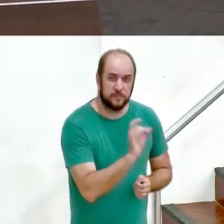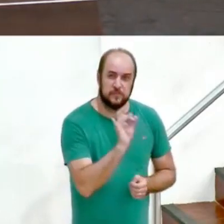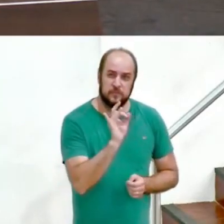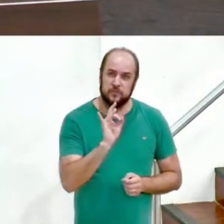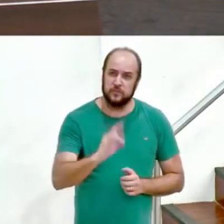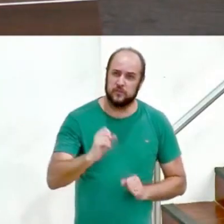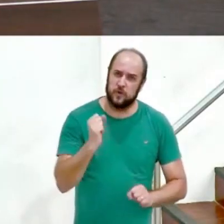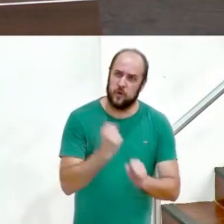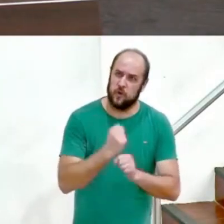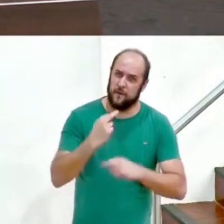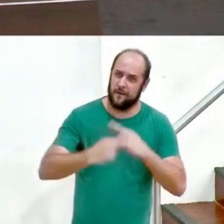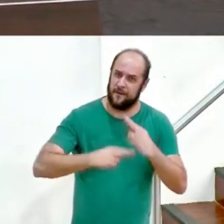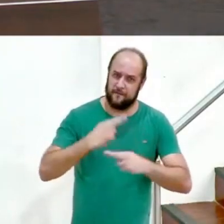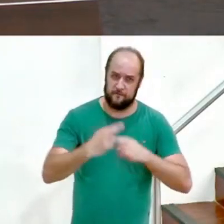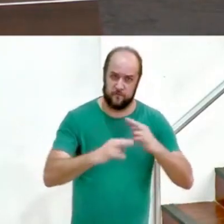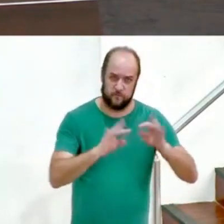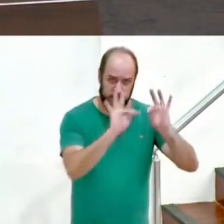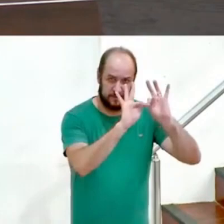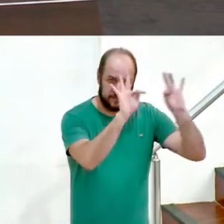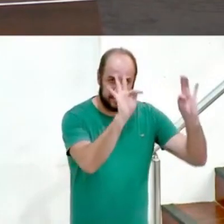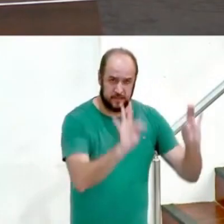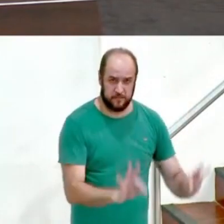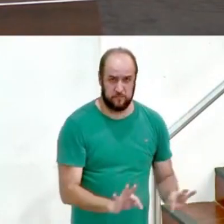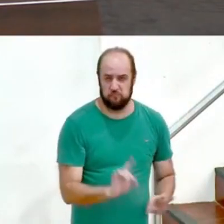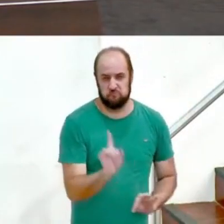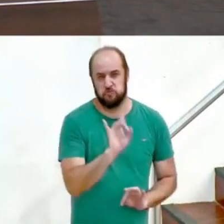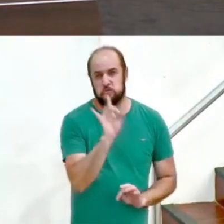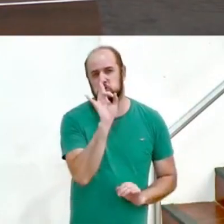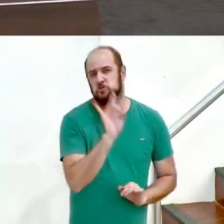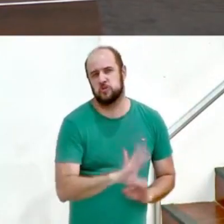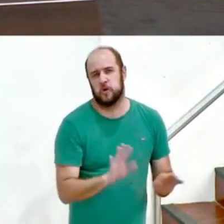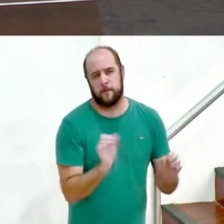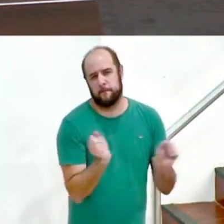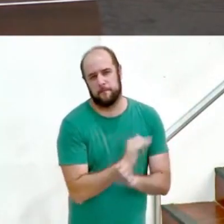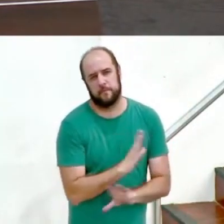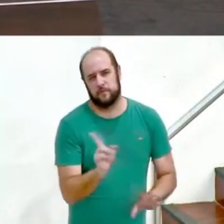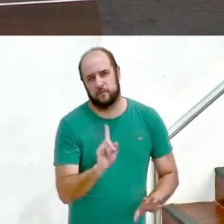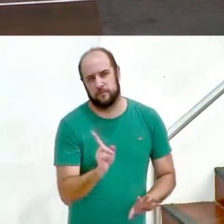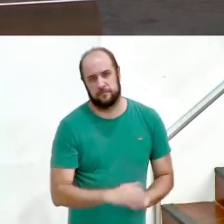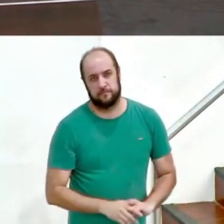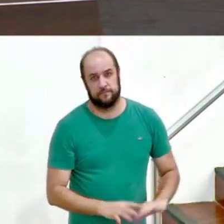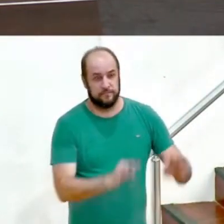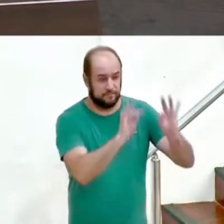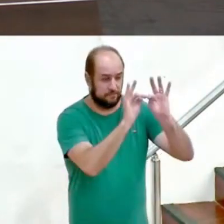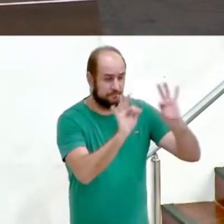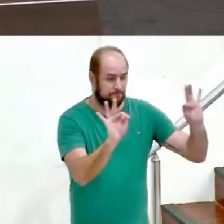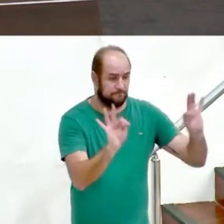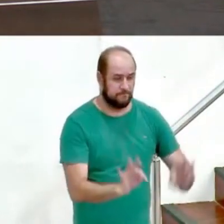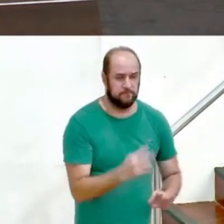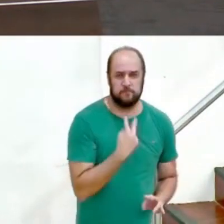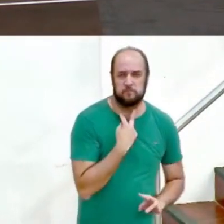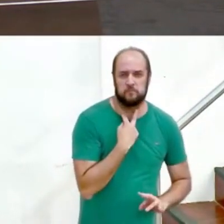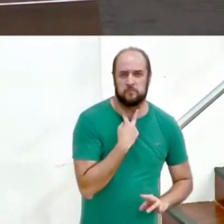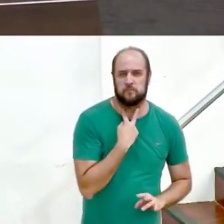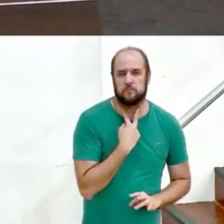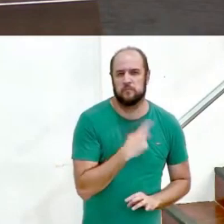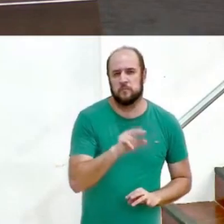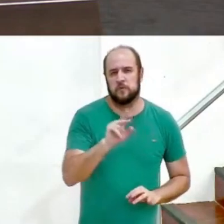reconstruir o templo não é o suficiente. O templo não podia ser visto como uma espécie de